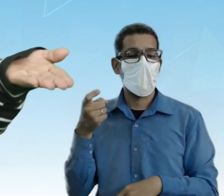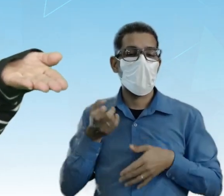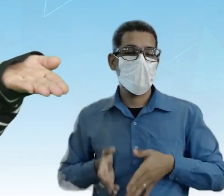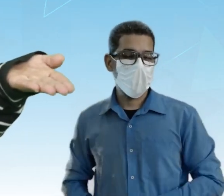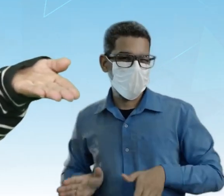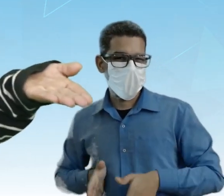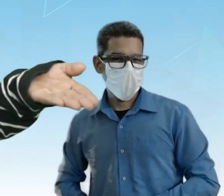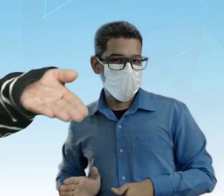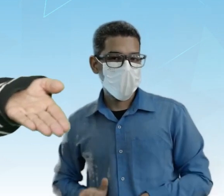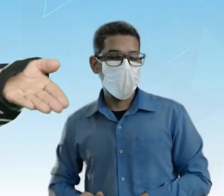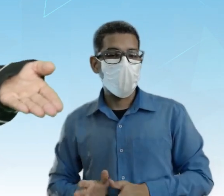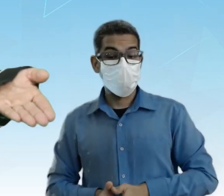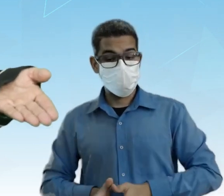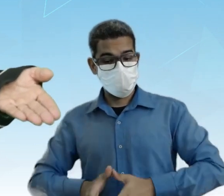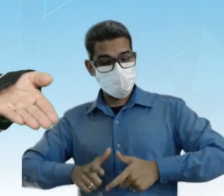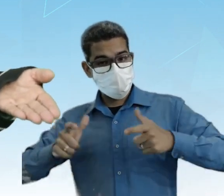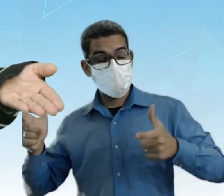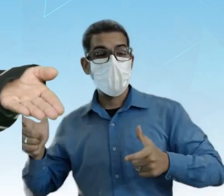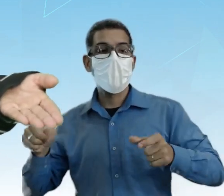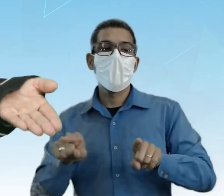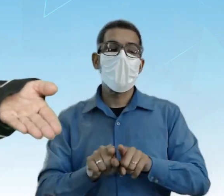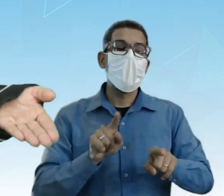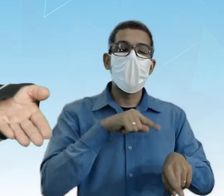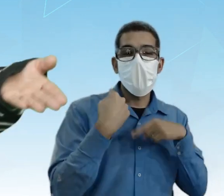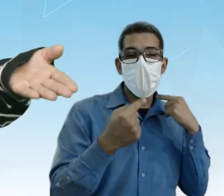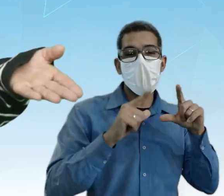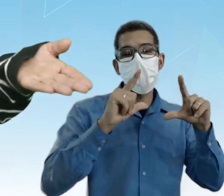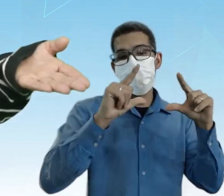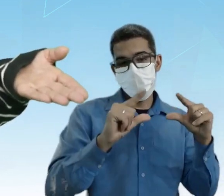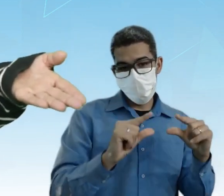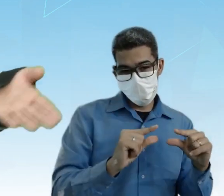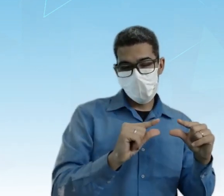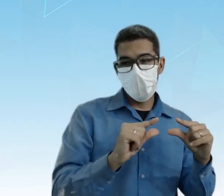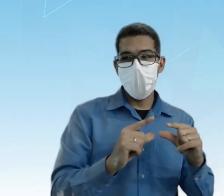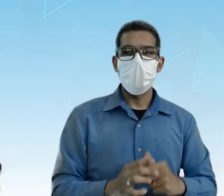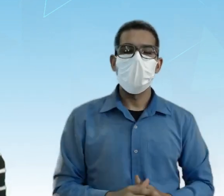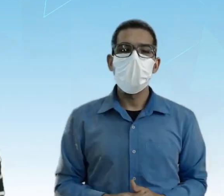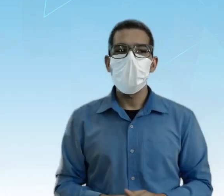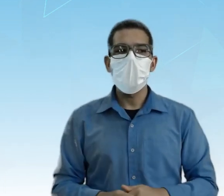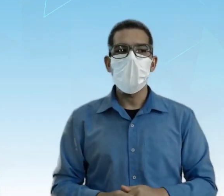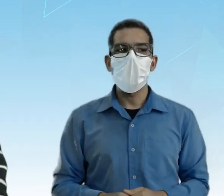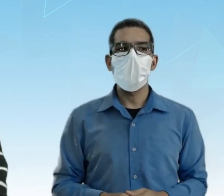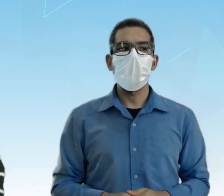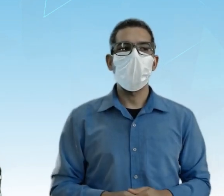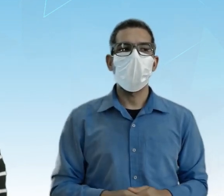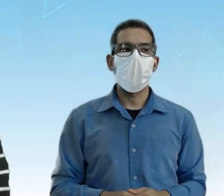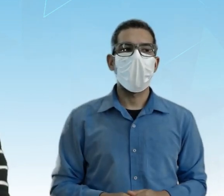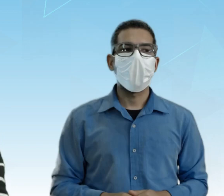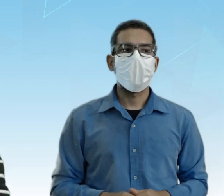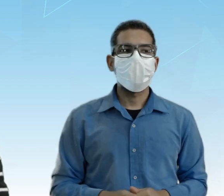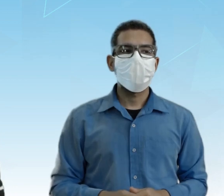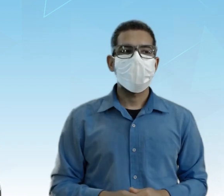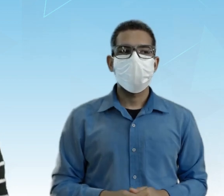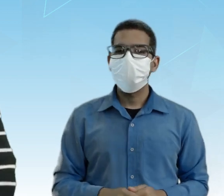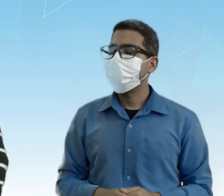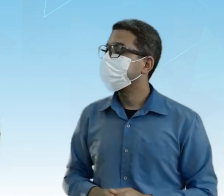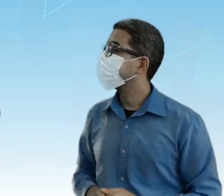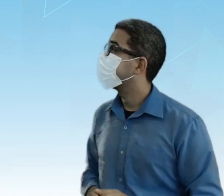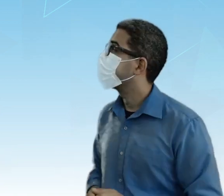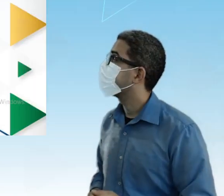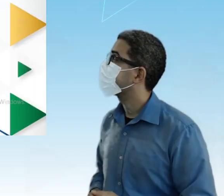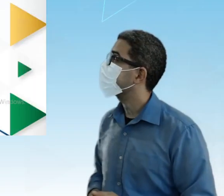natalidade, de crescimento e da mortalidade, né? Já está dizendo, mortalidade das pessoas. Então, bora